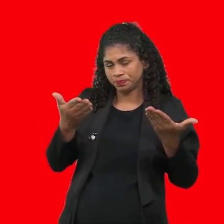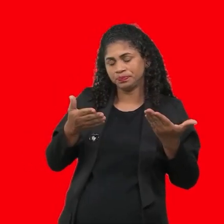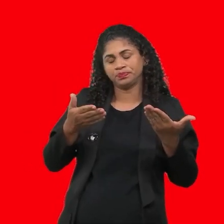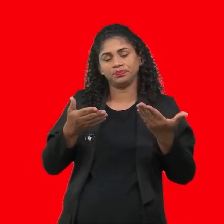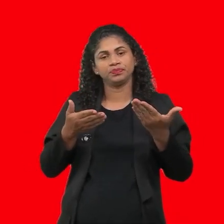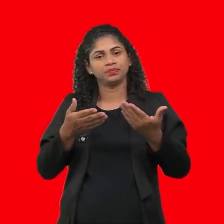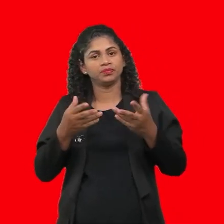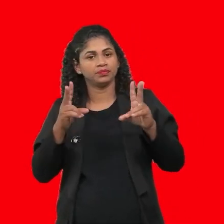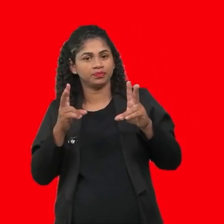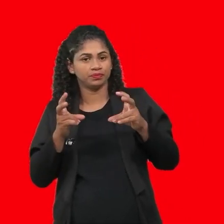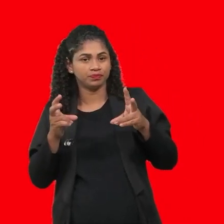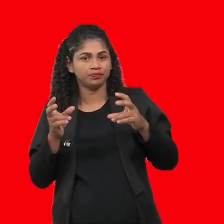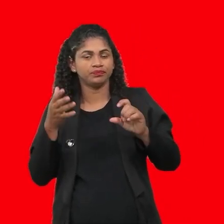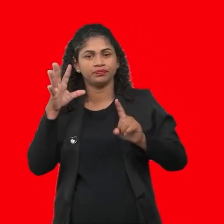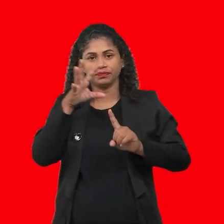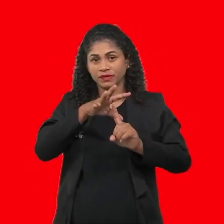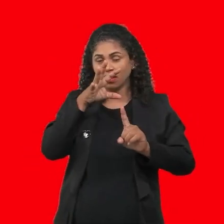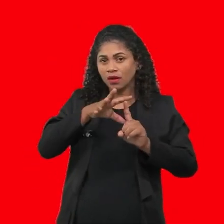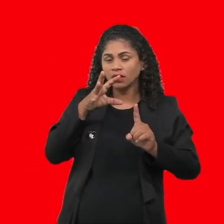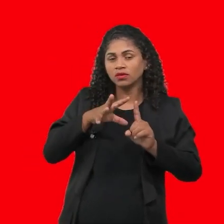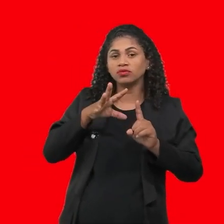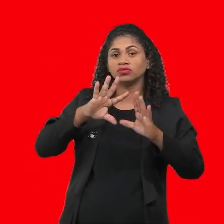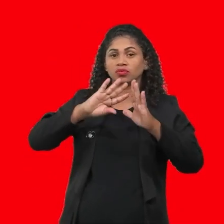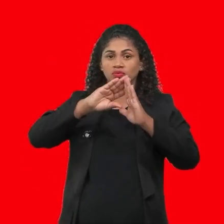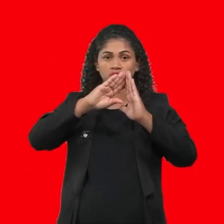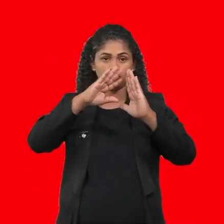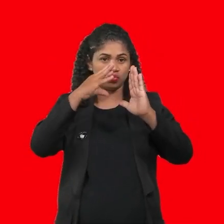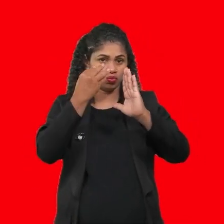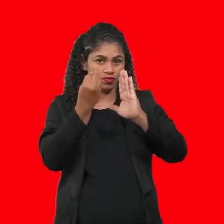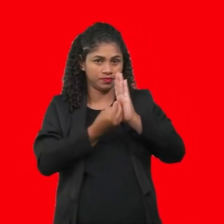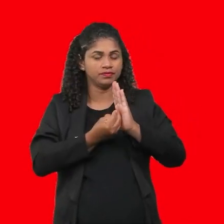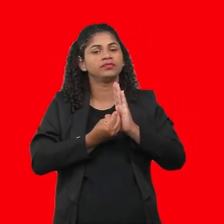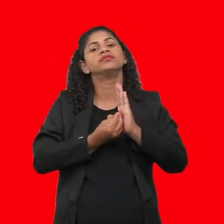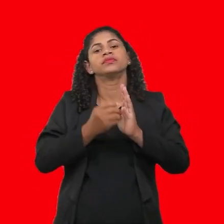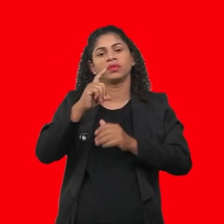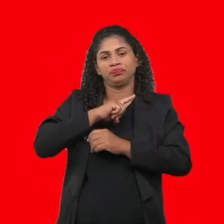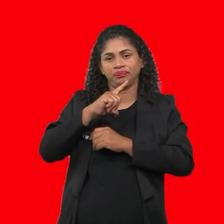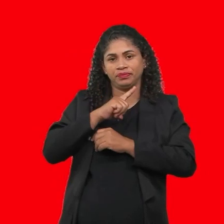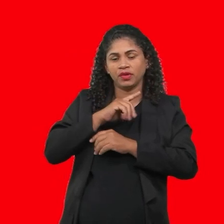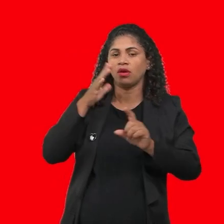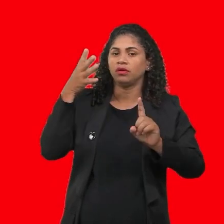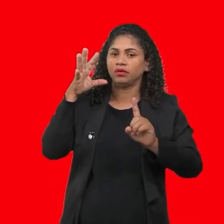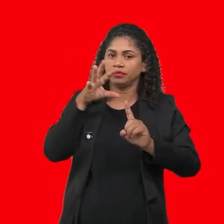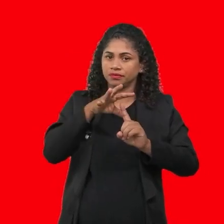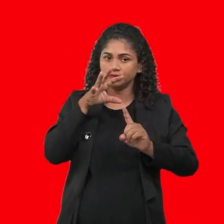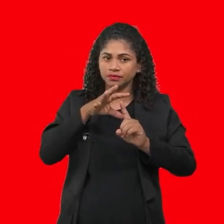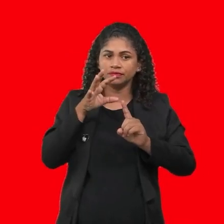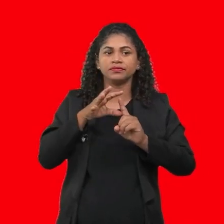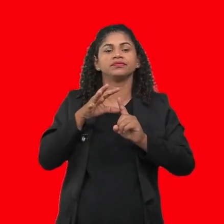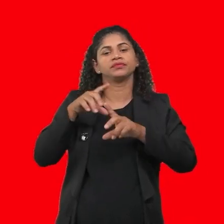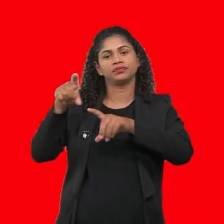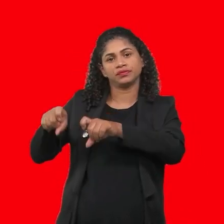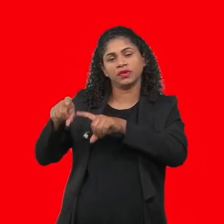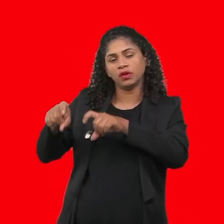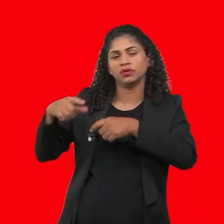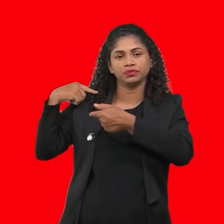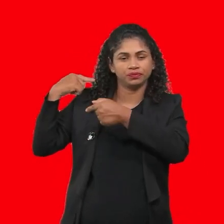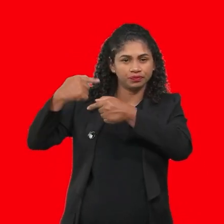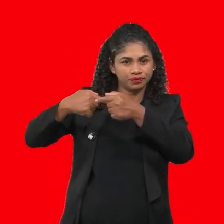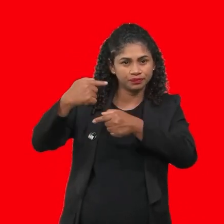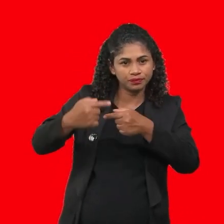sobre as influências dos quilombolas. Então eles têm essa influência na agricultura tradicional, né, fazendo ali a questão